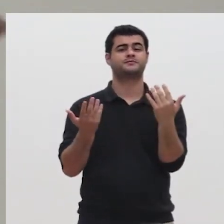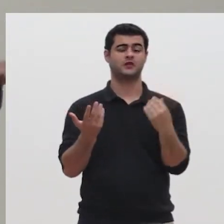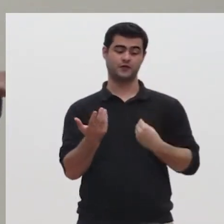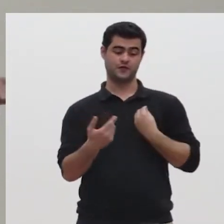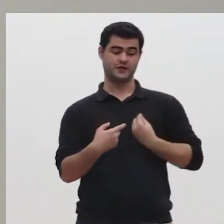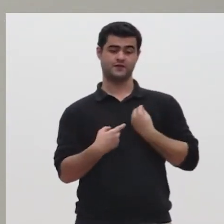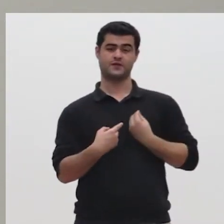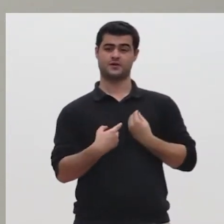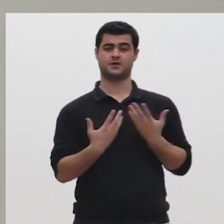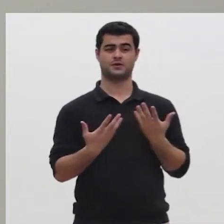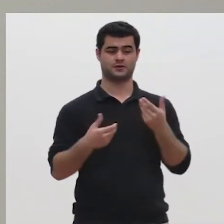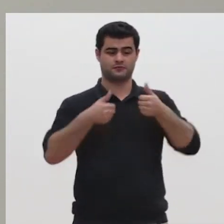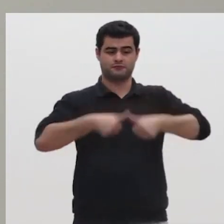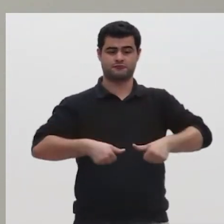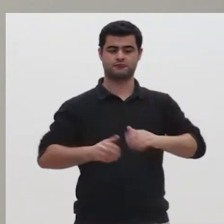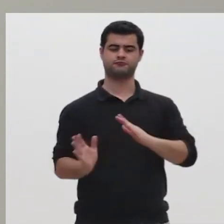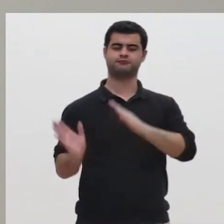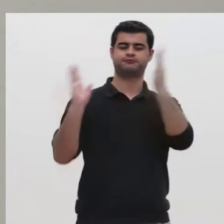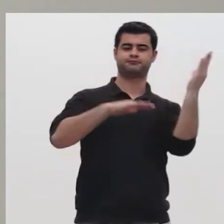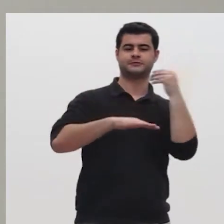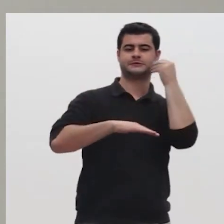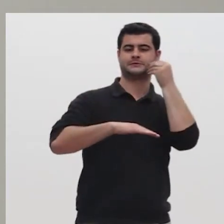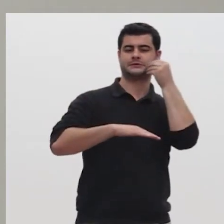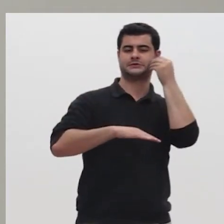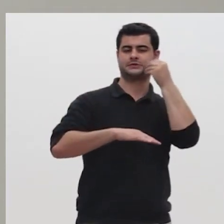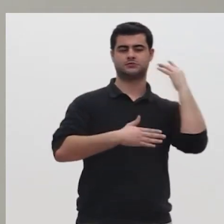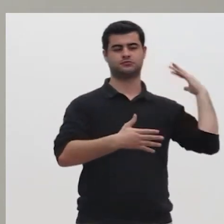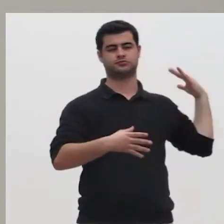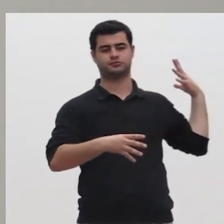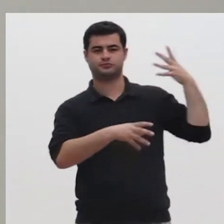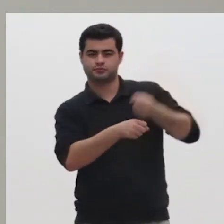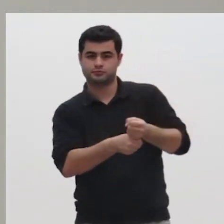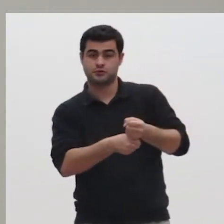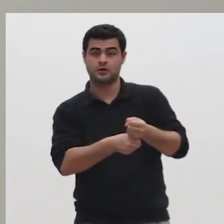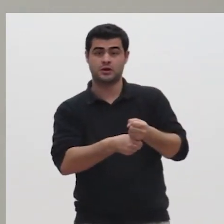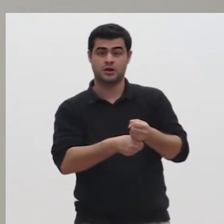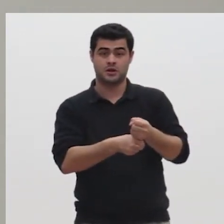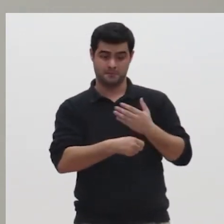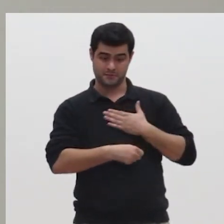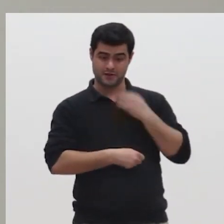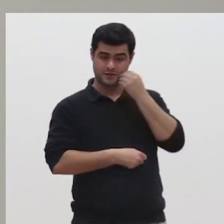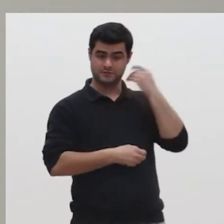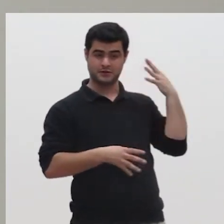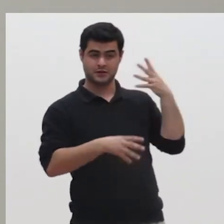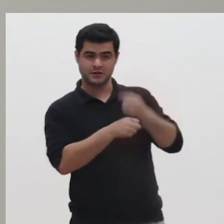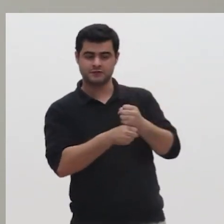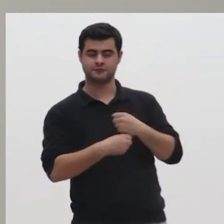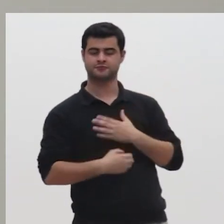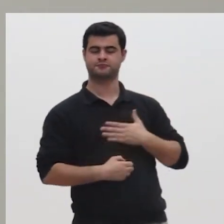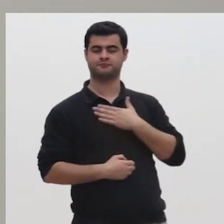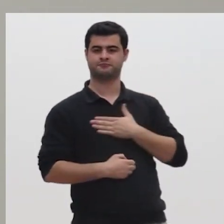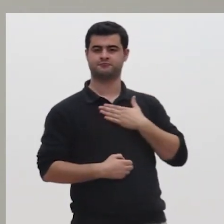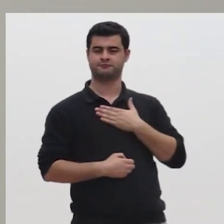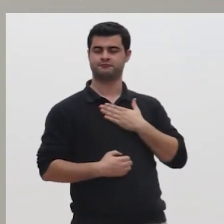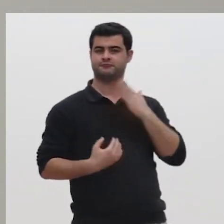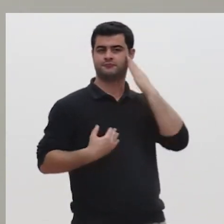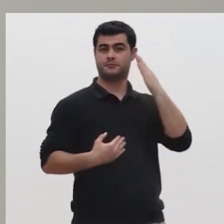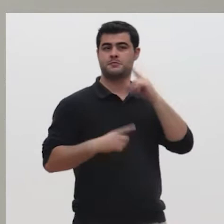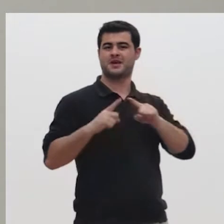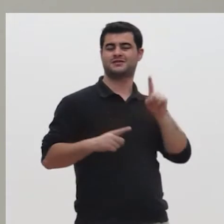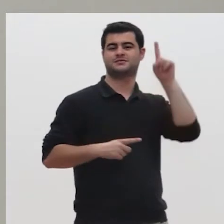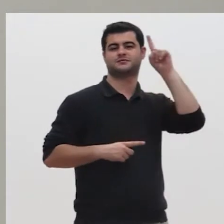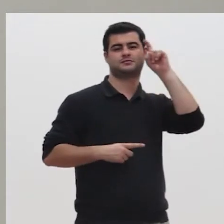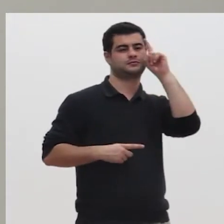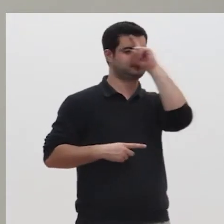vive, tem toda essa experiência, e foi uma experiência muito grata para nós e muito difícil também,